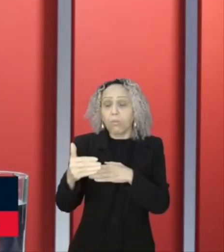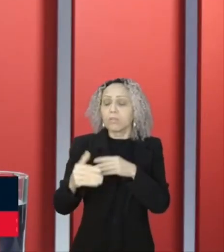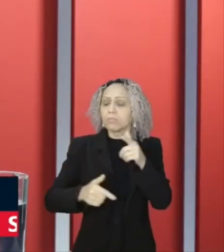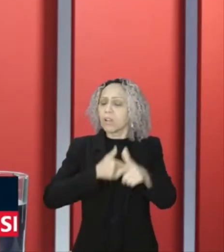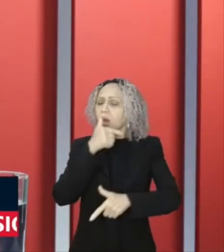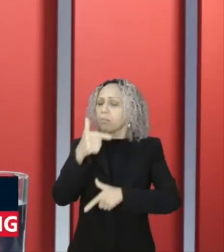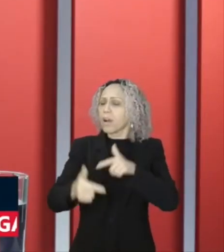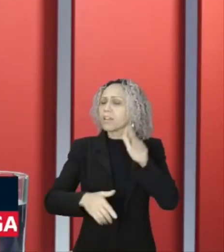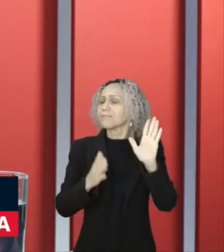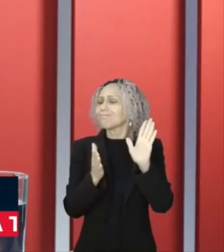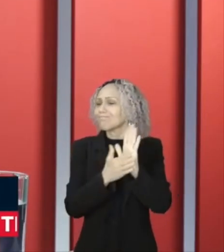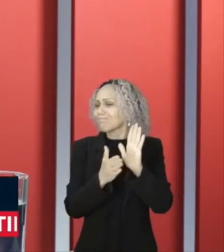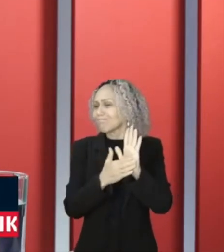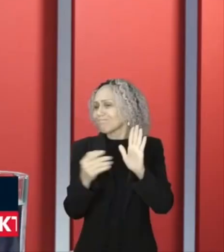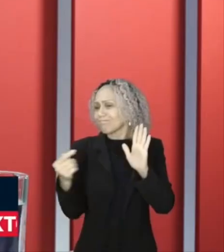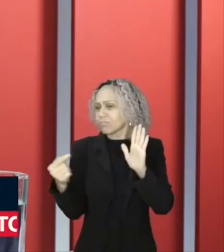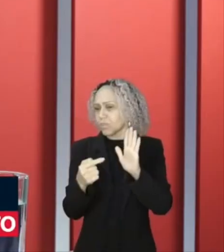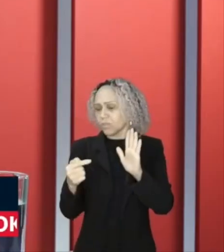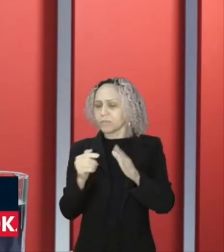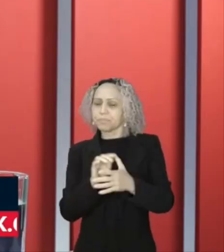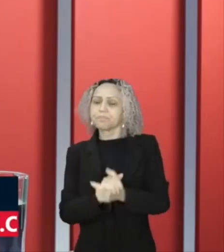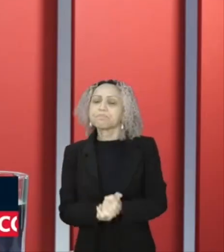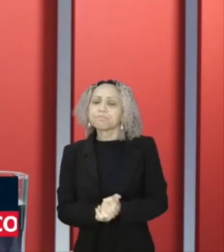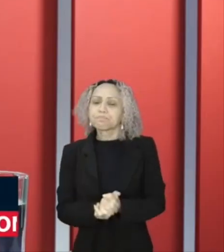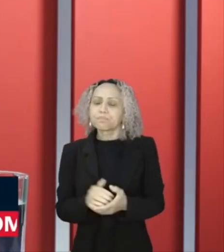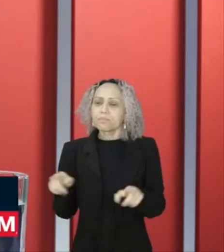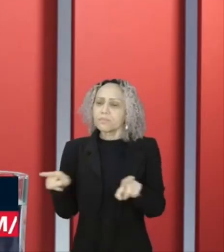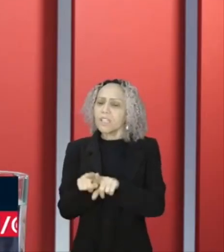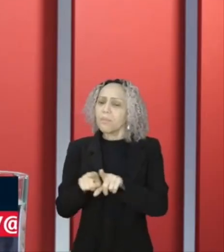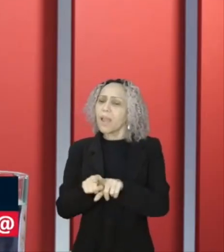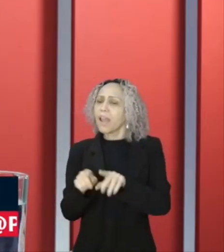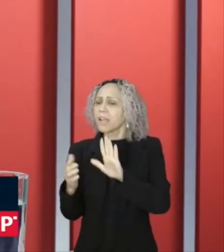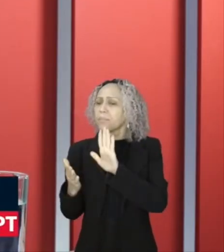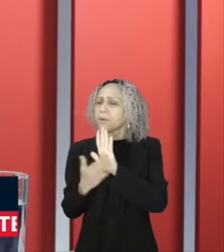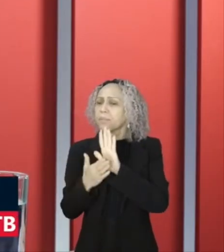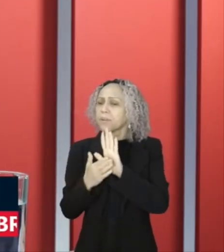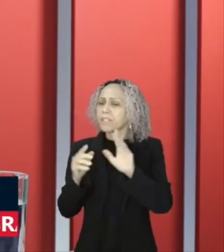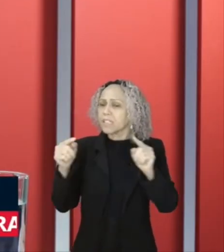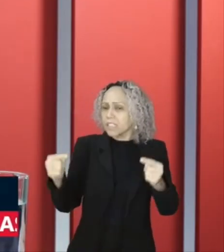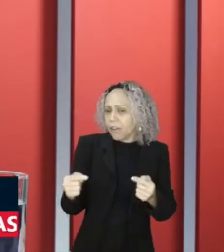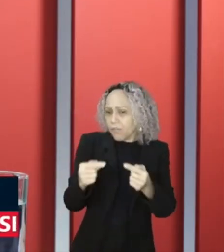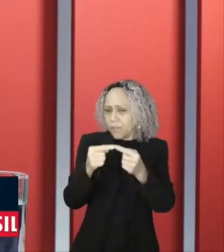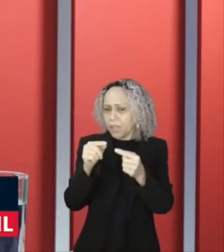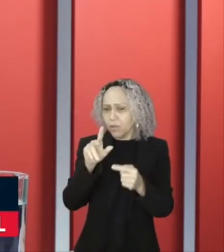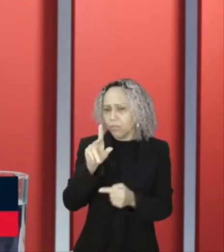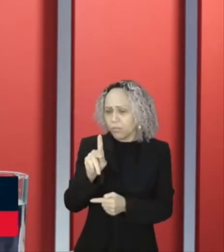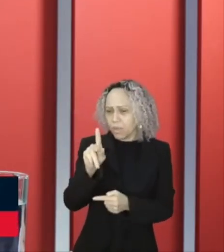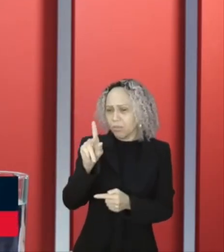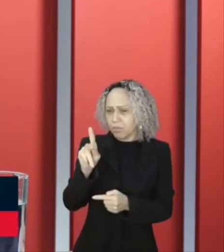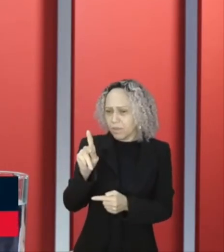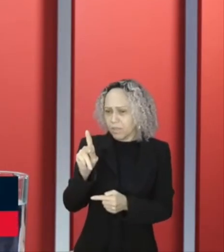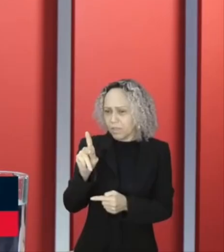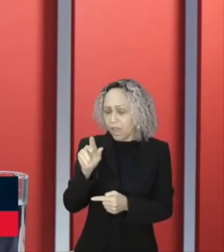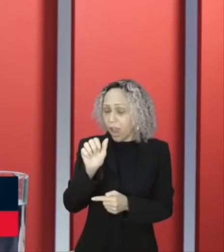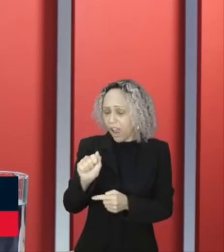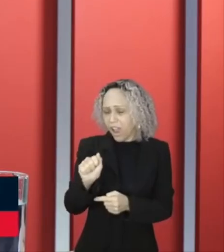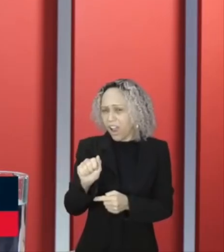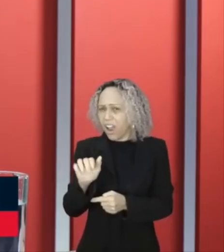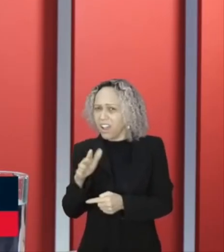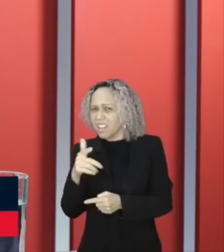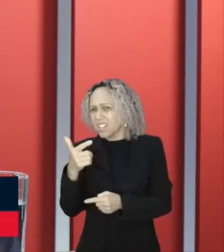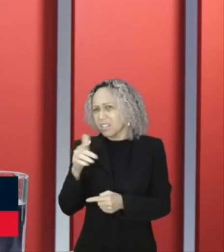caso específico daquilo que tinha a ver com o PPA, entre as 20 mais votadas